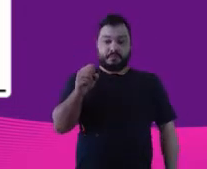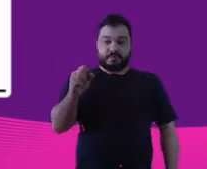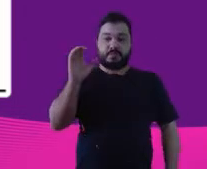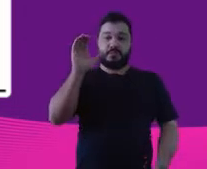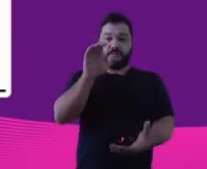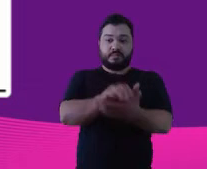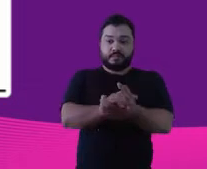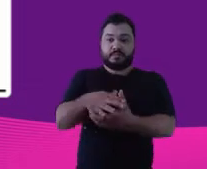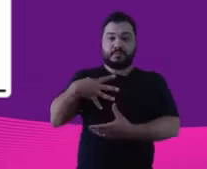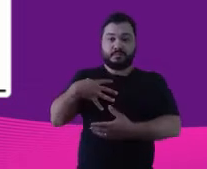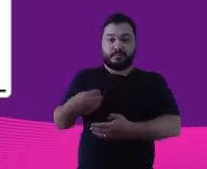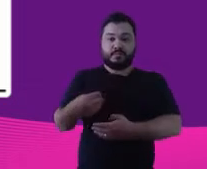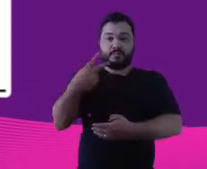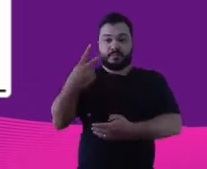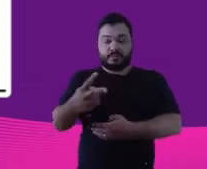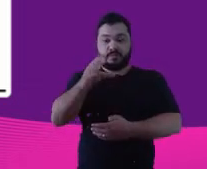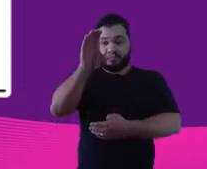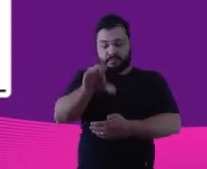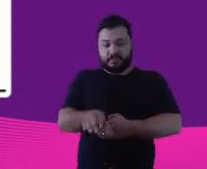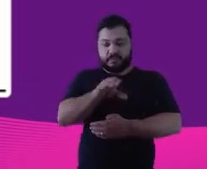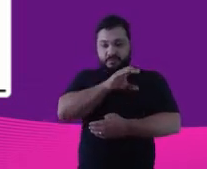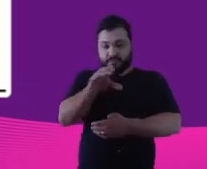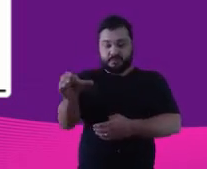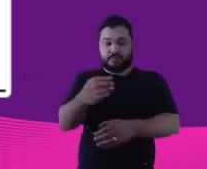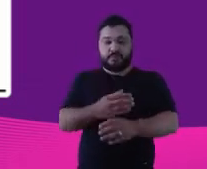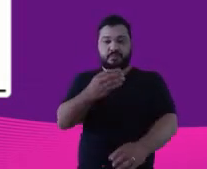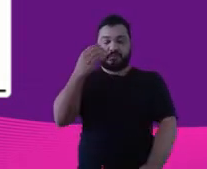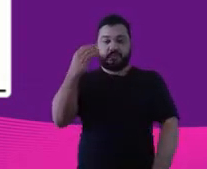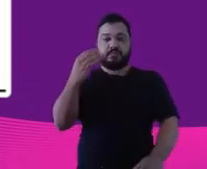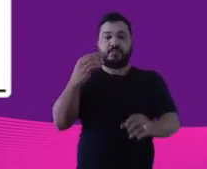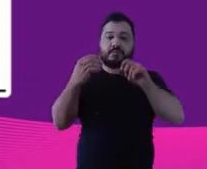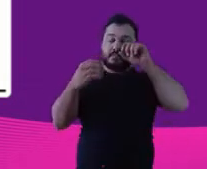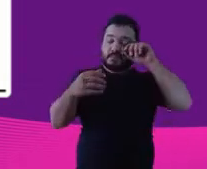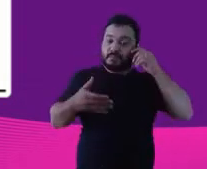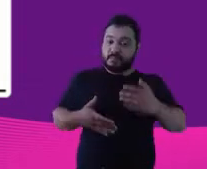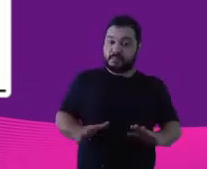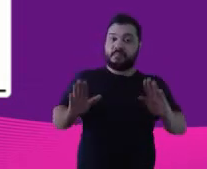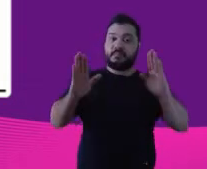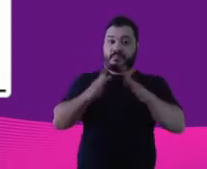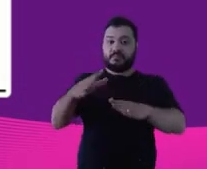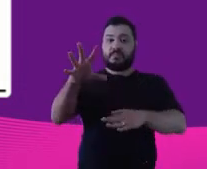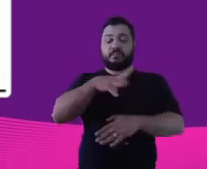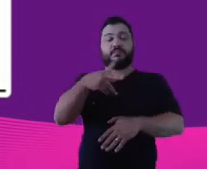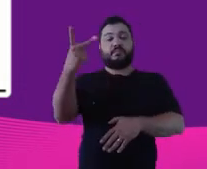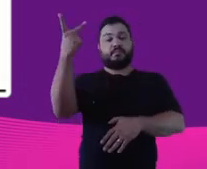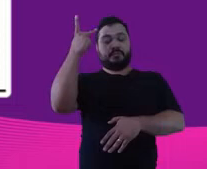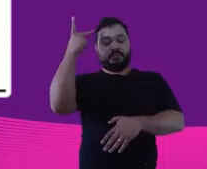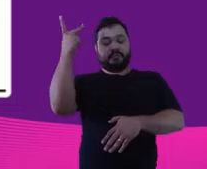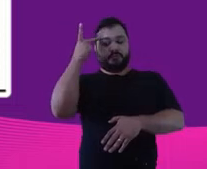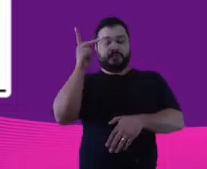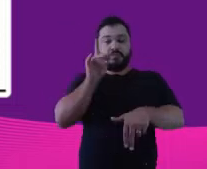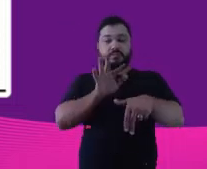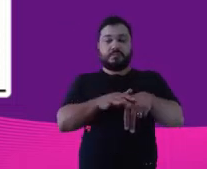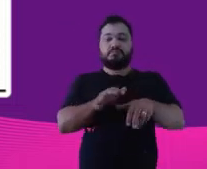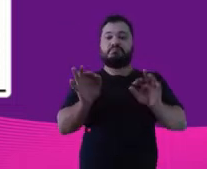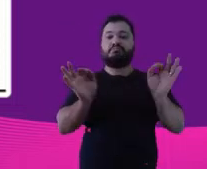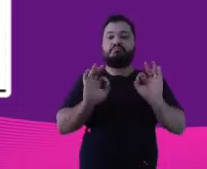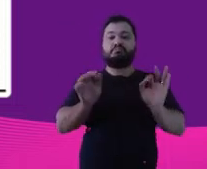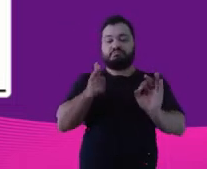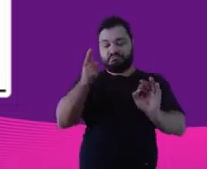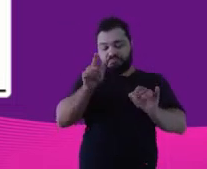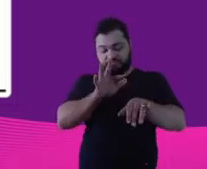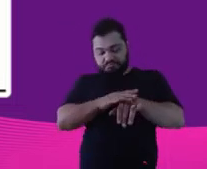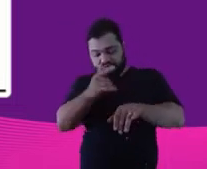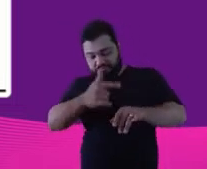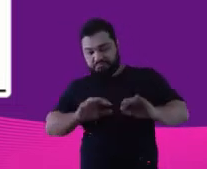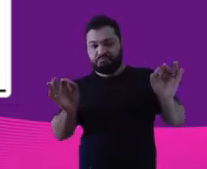casado, 2 filhos, católico, engenheiro, ele é natural e residente de São Paulo. Ele é um paciente que não tinha nenhuma comorbidade, então